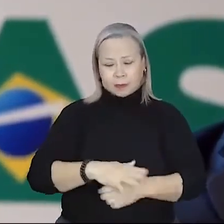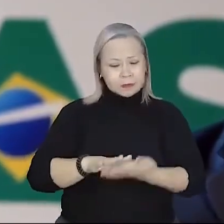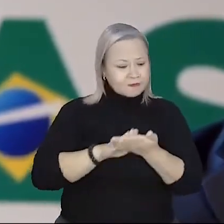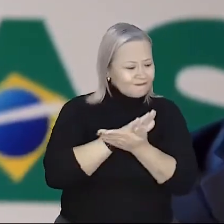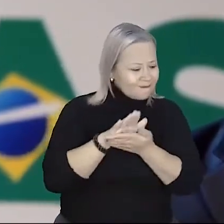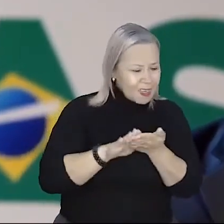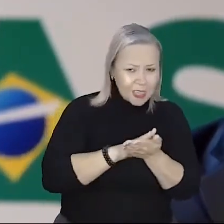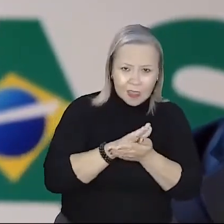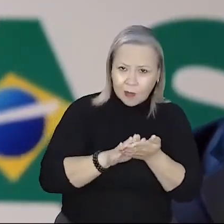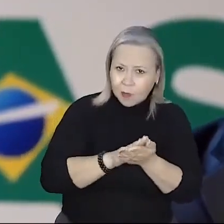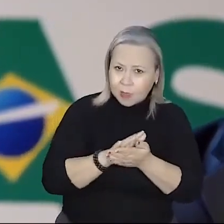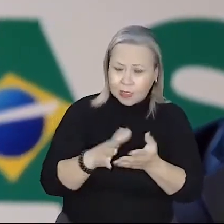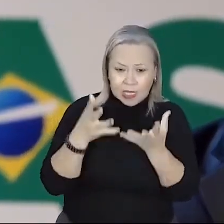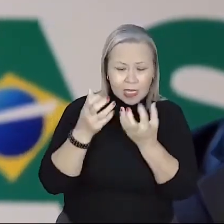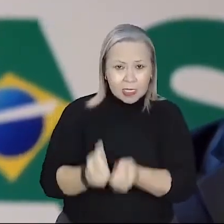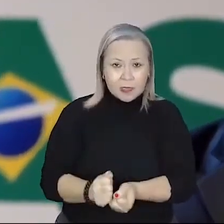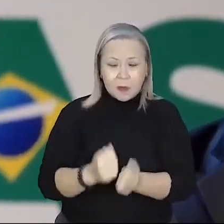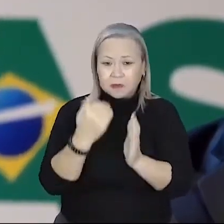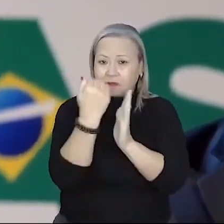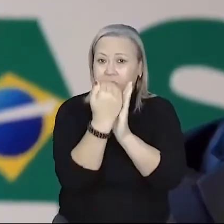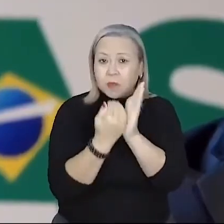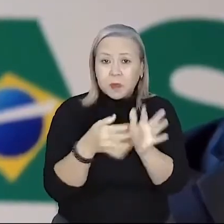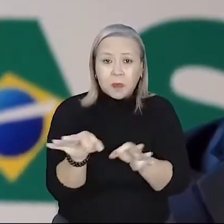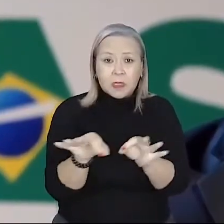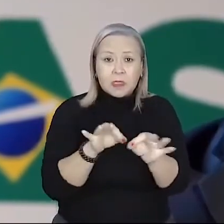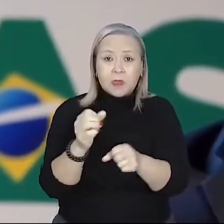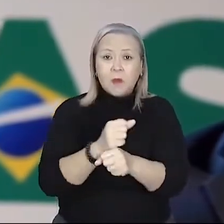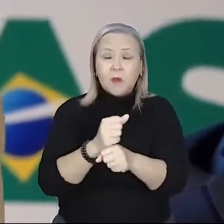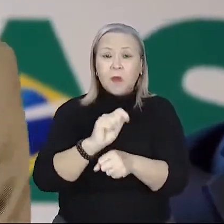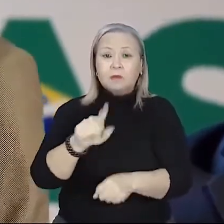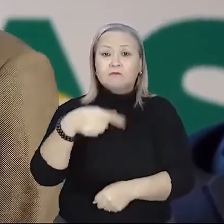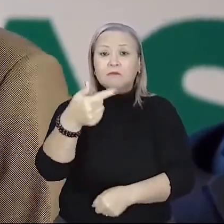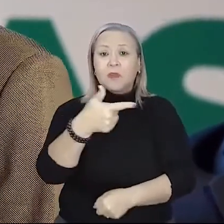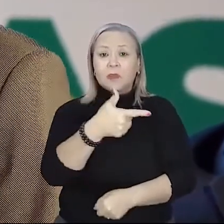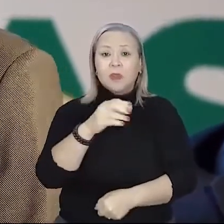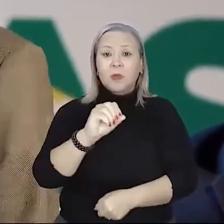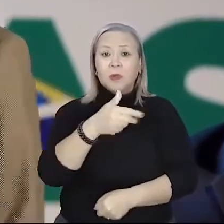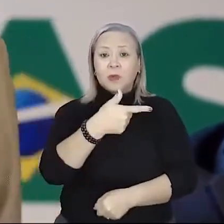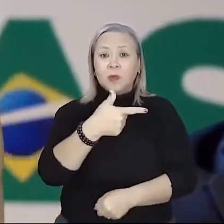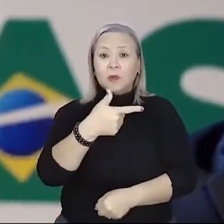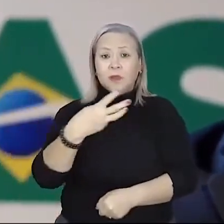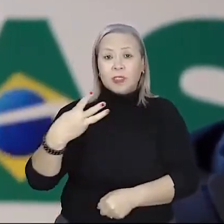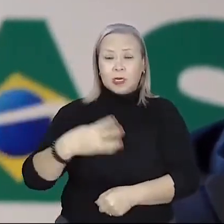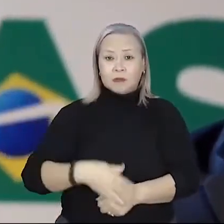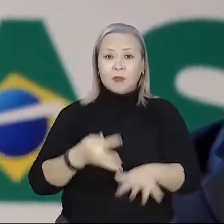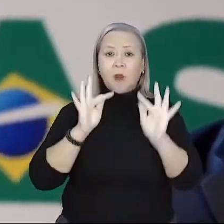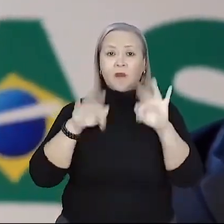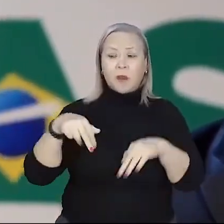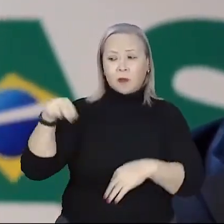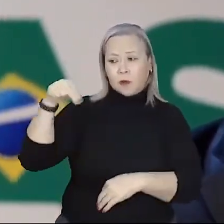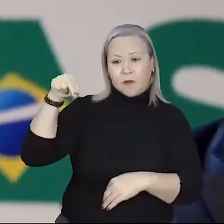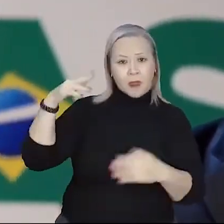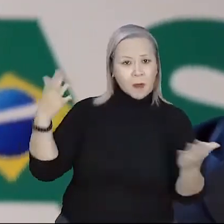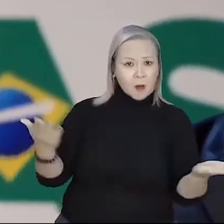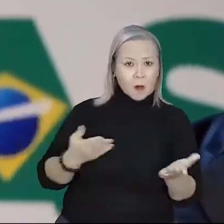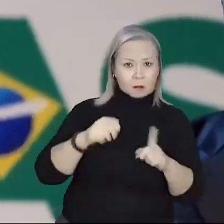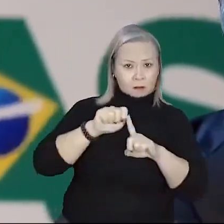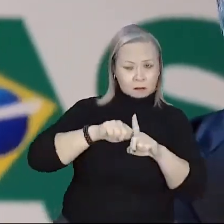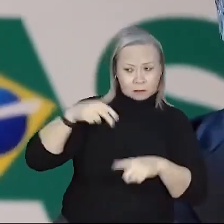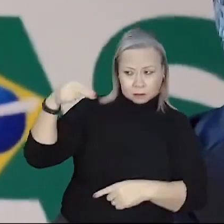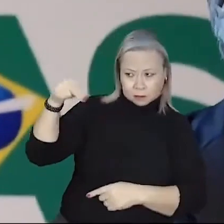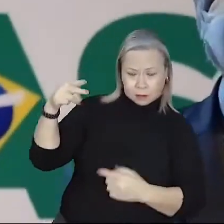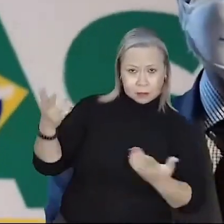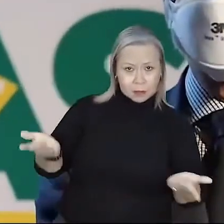Nenhuma delas recebeu ainda programação para o ano de 2023. Nós estamos no final de novembro, praticamente.